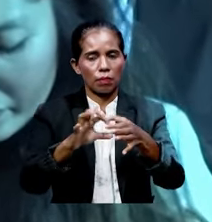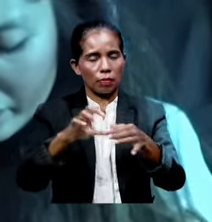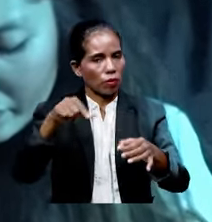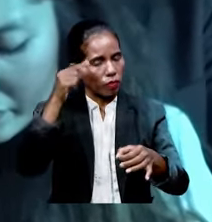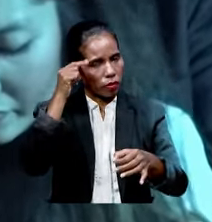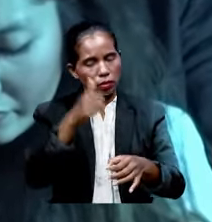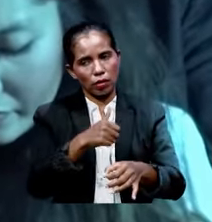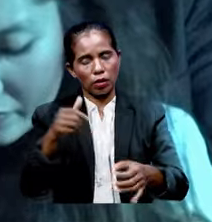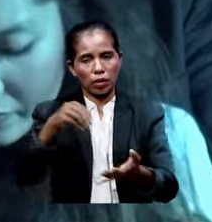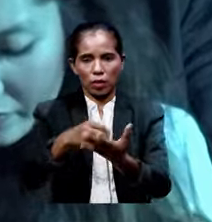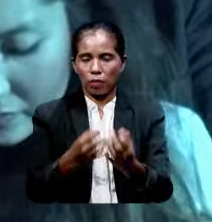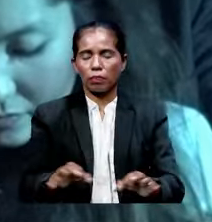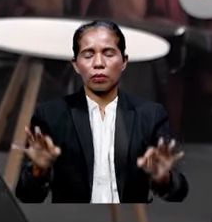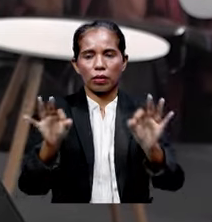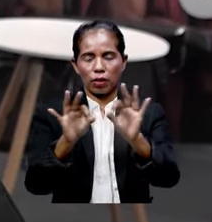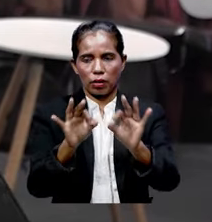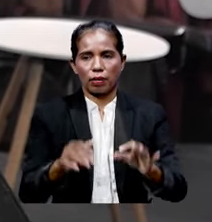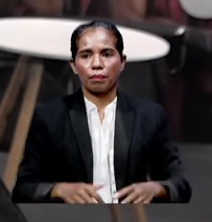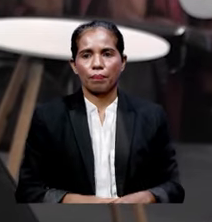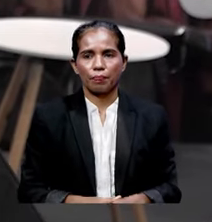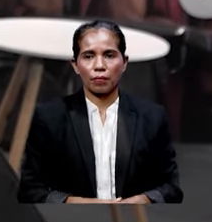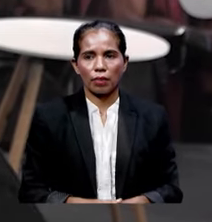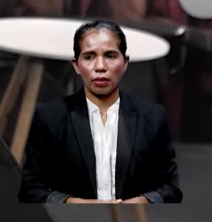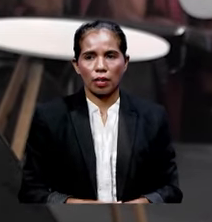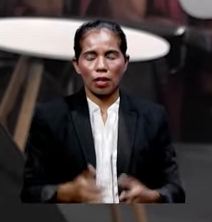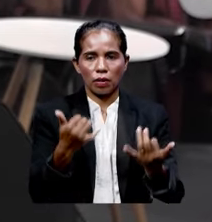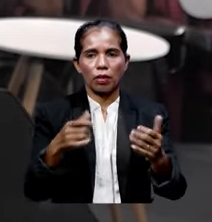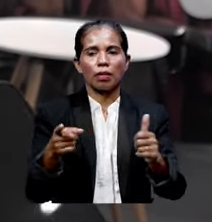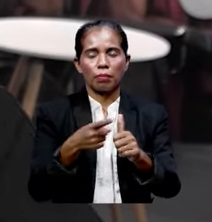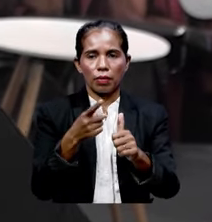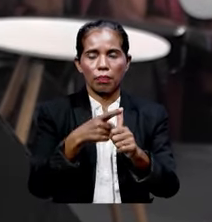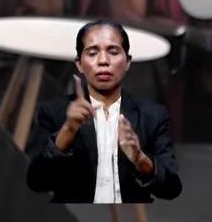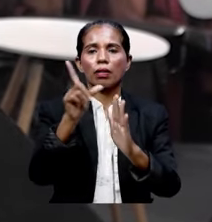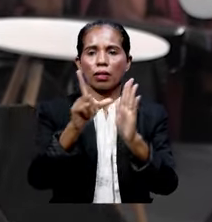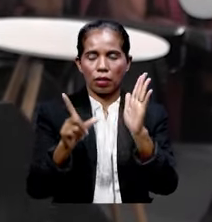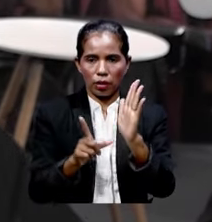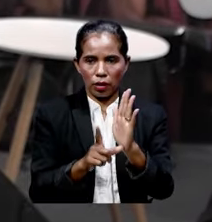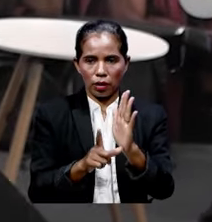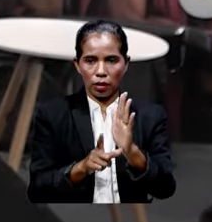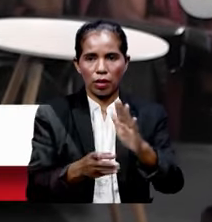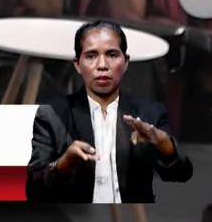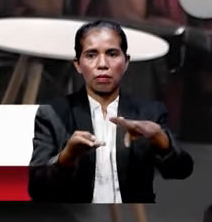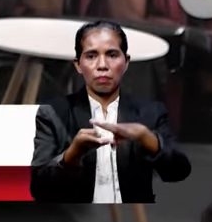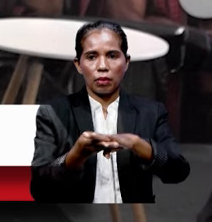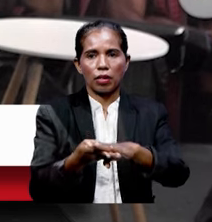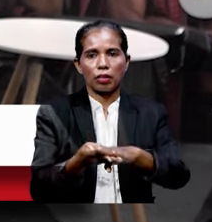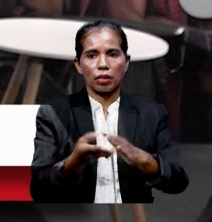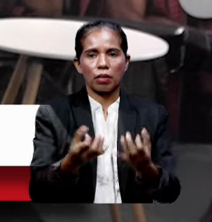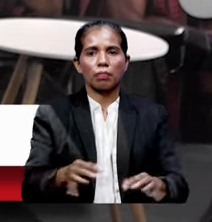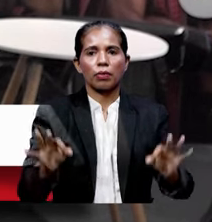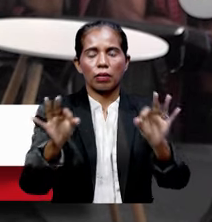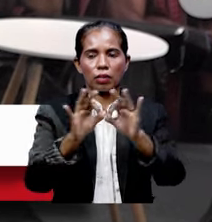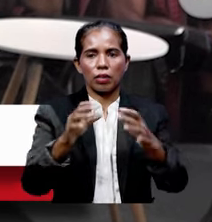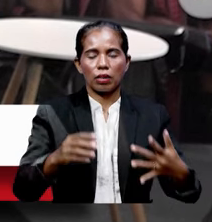Siraseluk, que está a prioridade do setor Hirakne. Agora, primeiro, lei. Lei e Banco Central, mais importante,